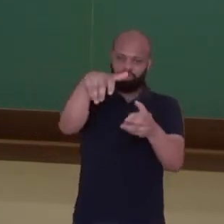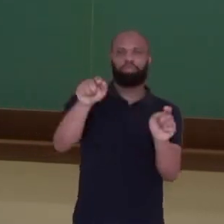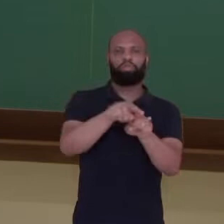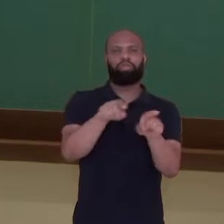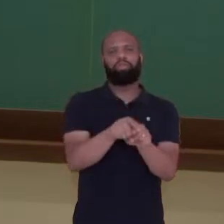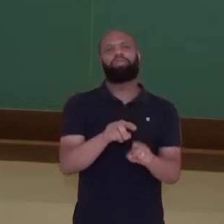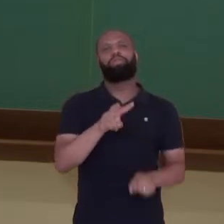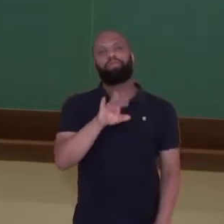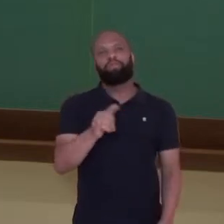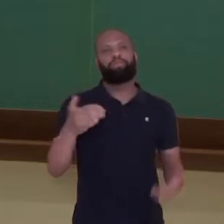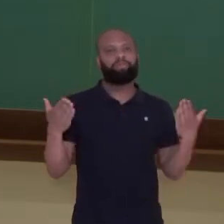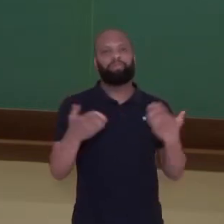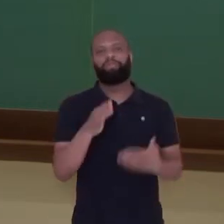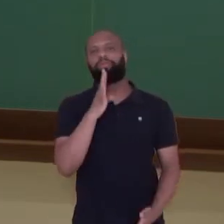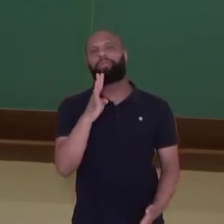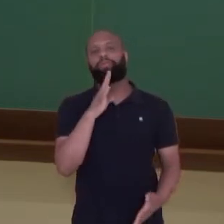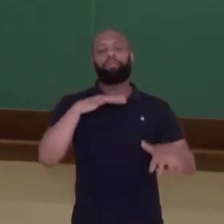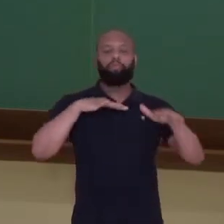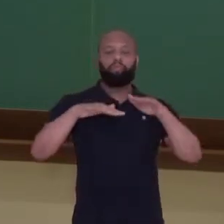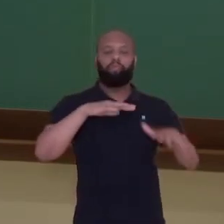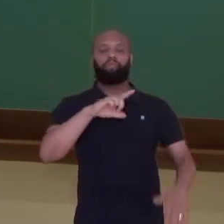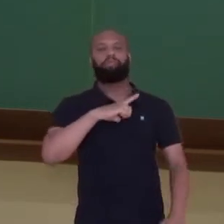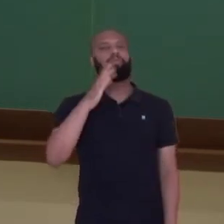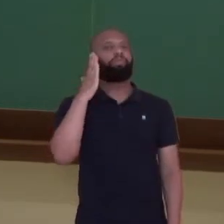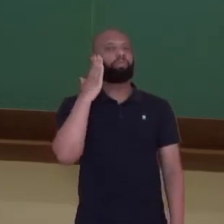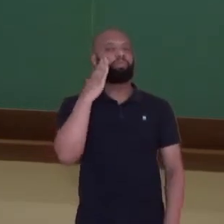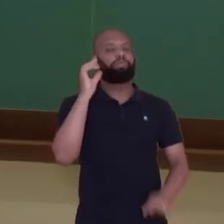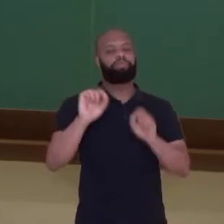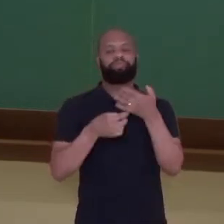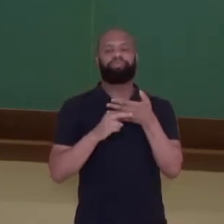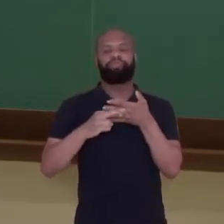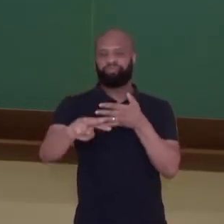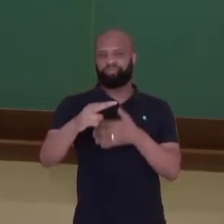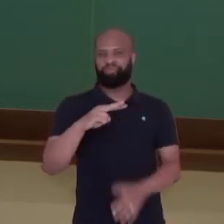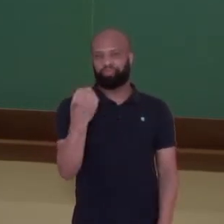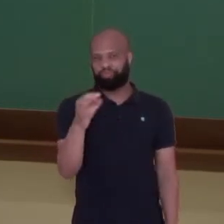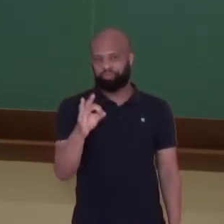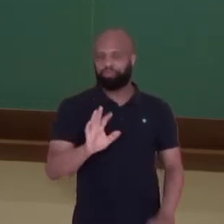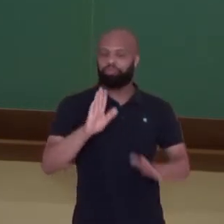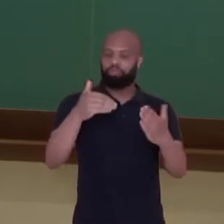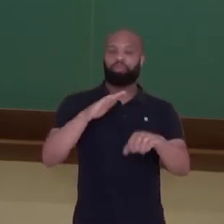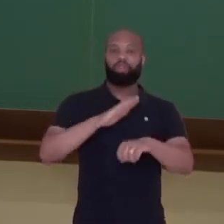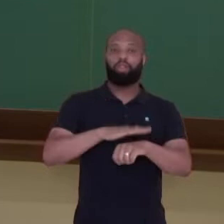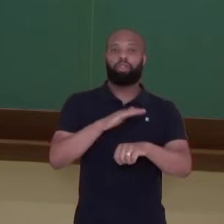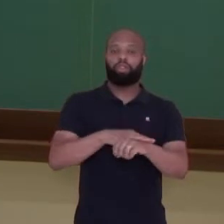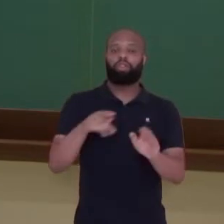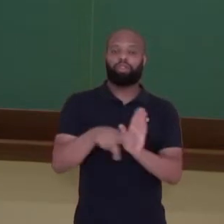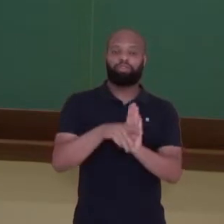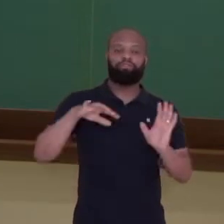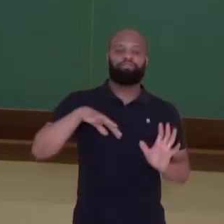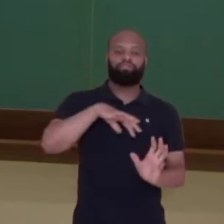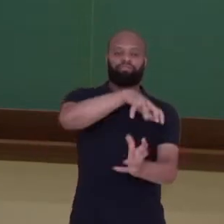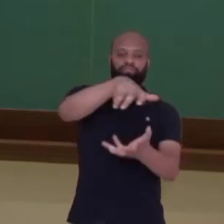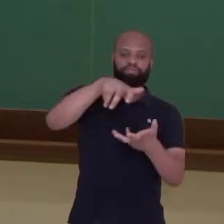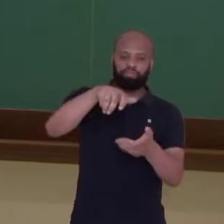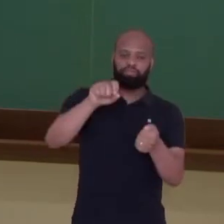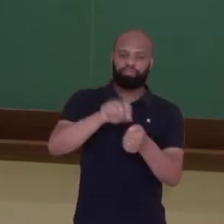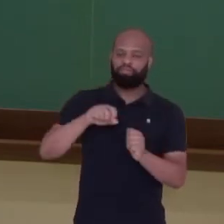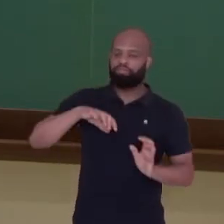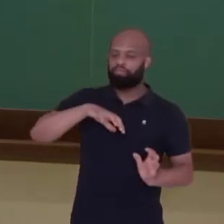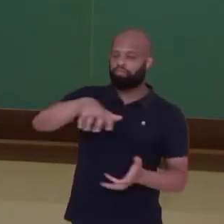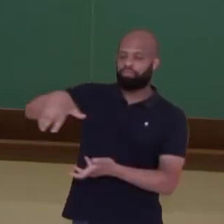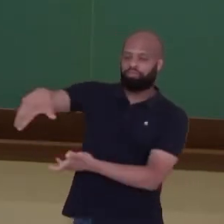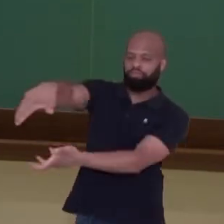conhecer o movimento, a gente tem que saber as suas consequências. Quando o planeta realiza a translação,